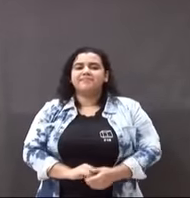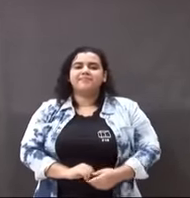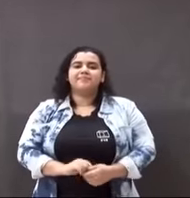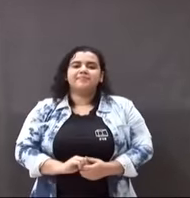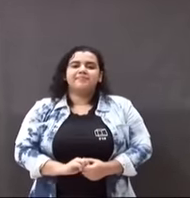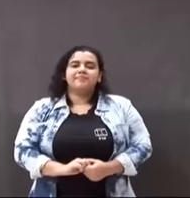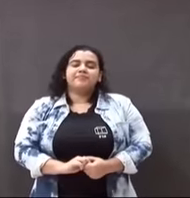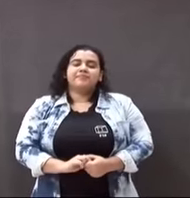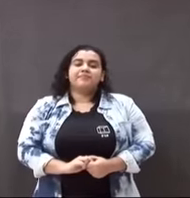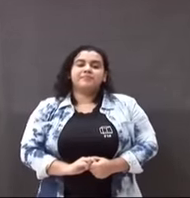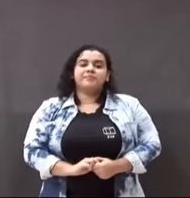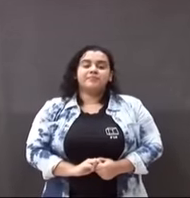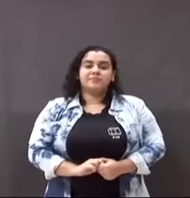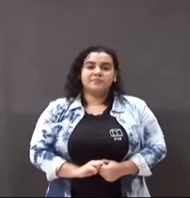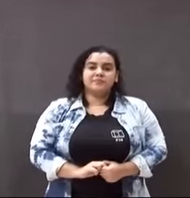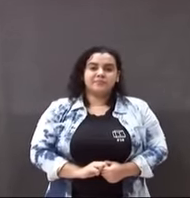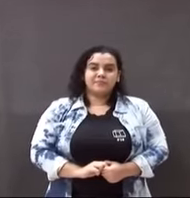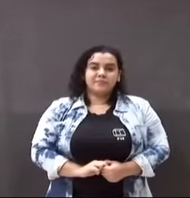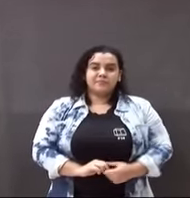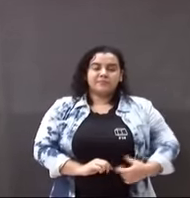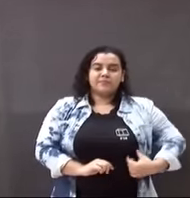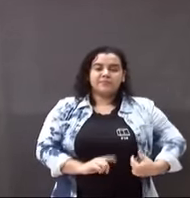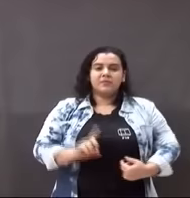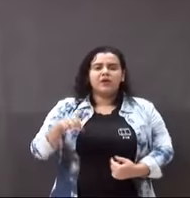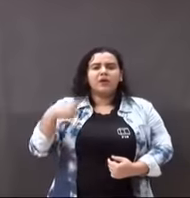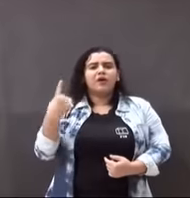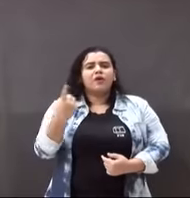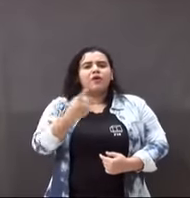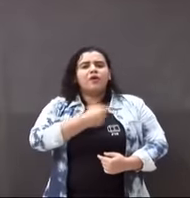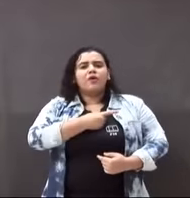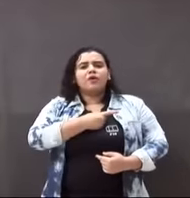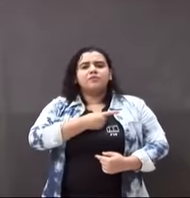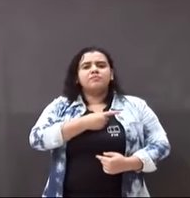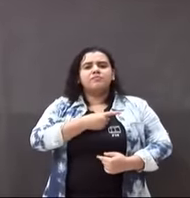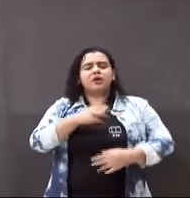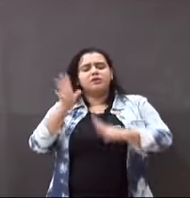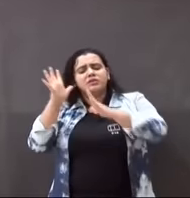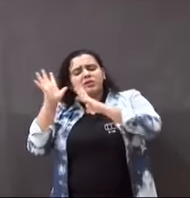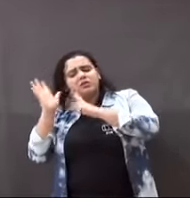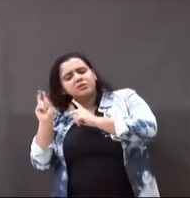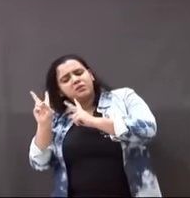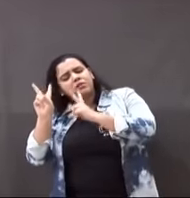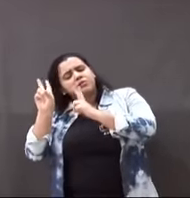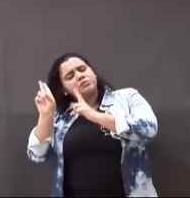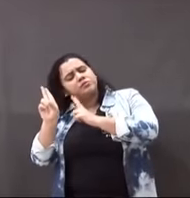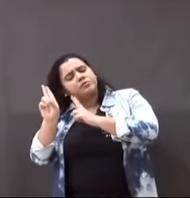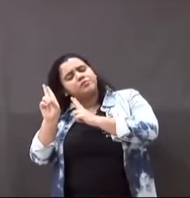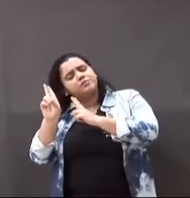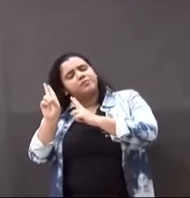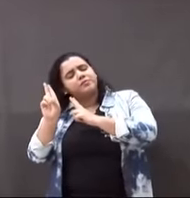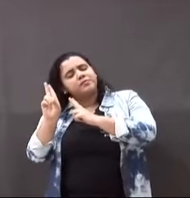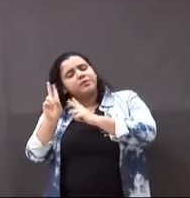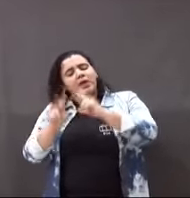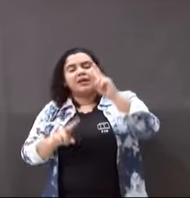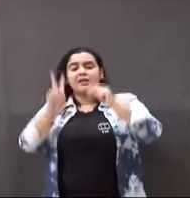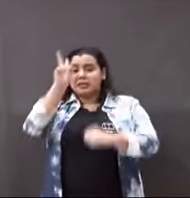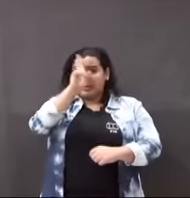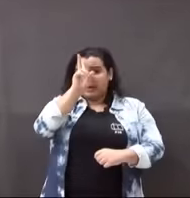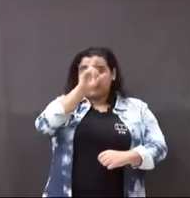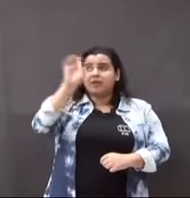A gente vai deitar e a única coisa que a gente conclui de verdade é que Deus tem cuidado da